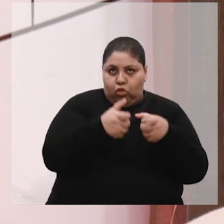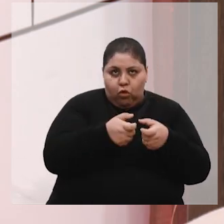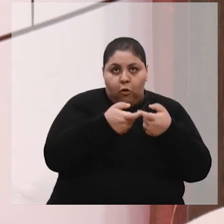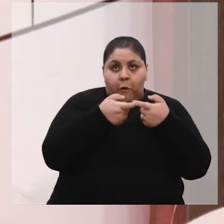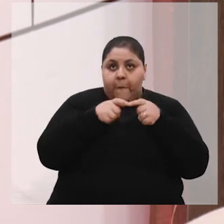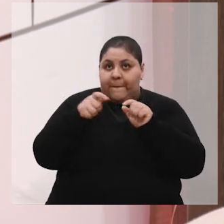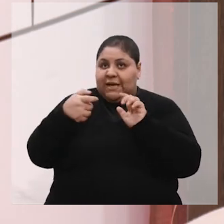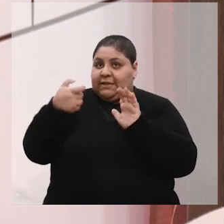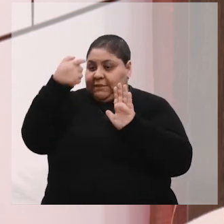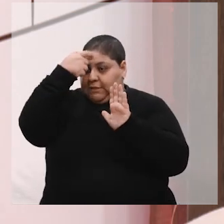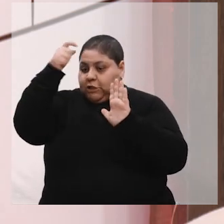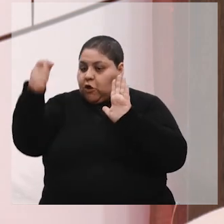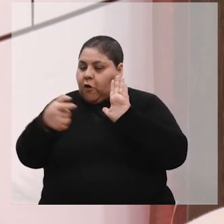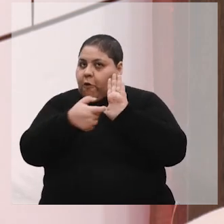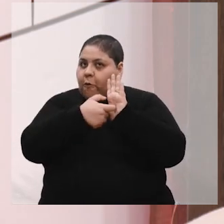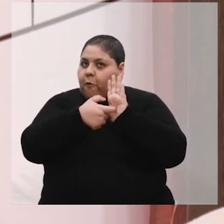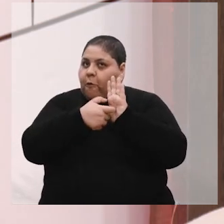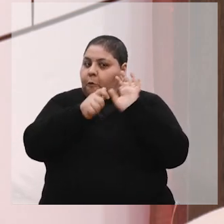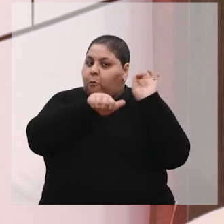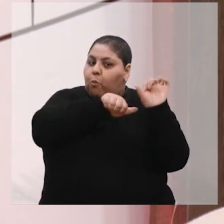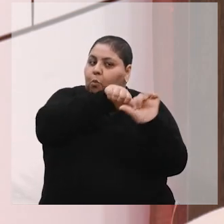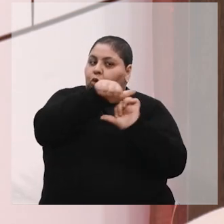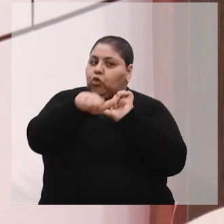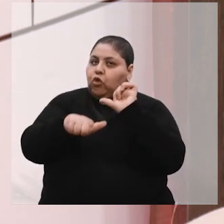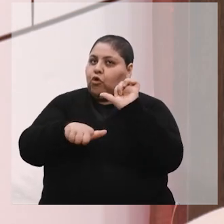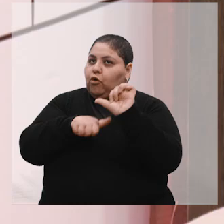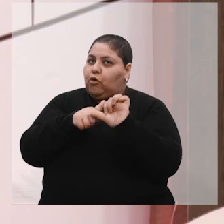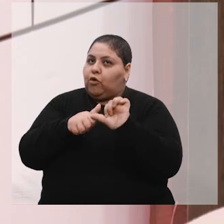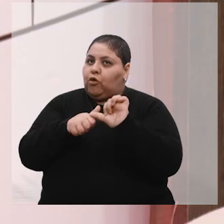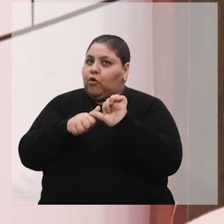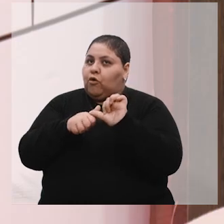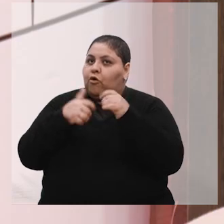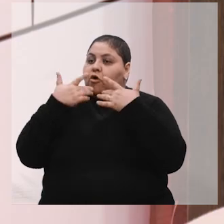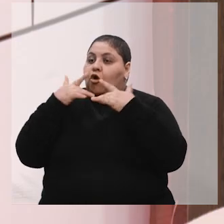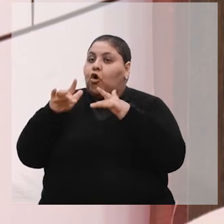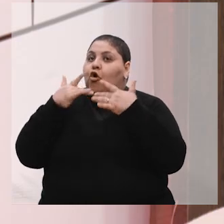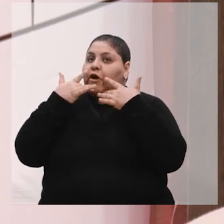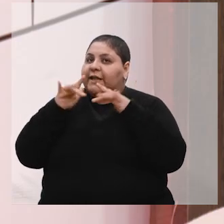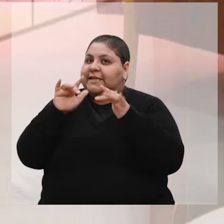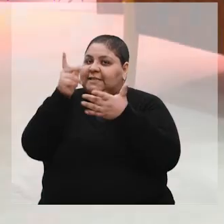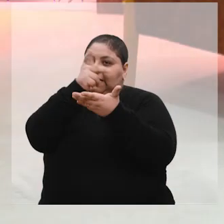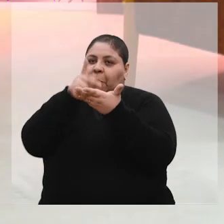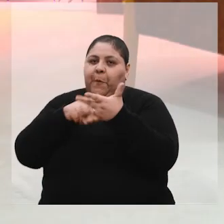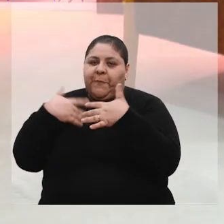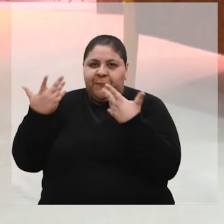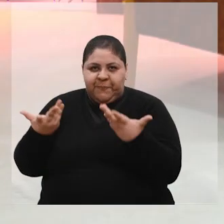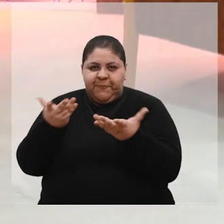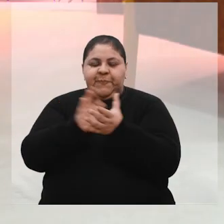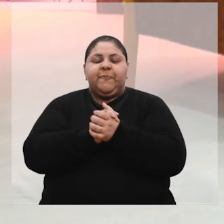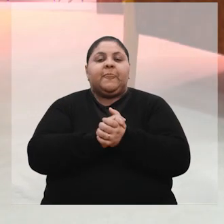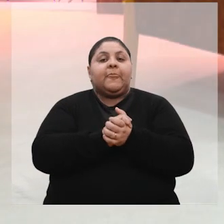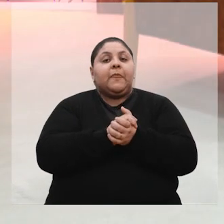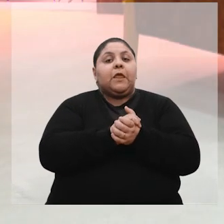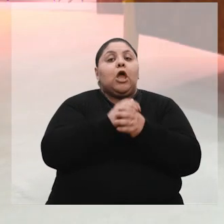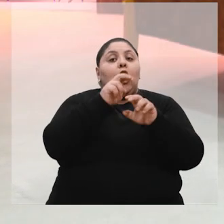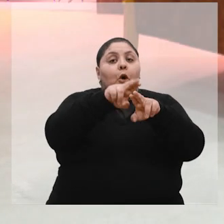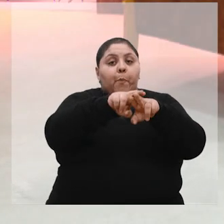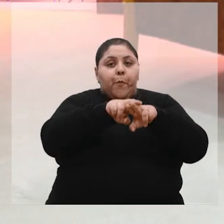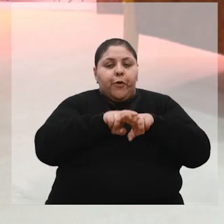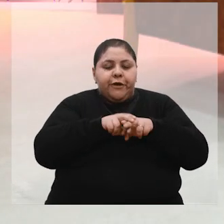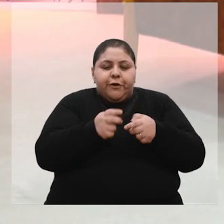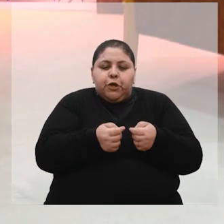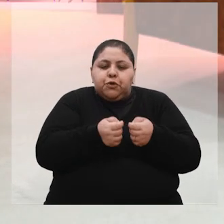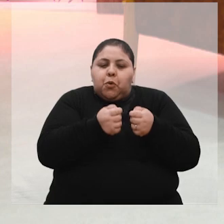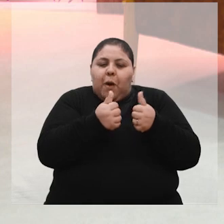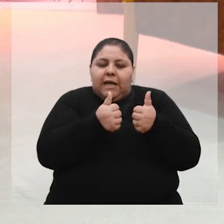daí a inteligência artificial fez em formato de aquarela. Ah, entendi. Por isso que sai nesse tom